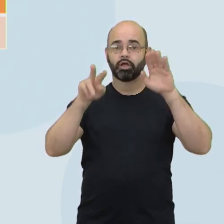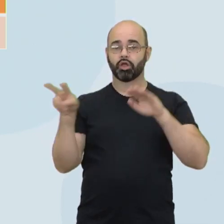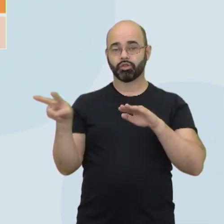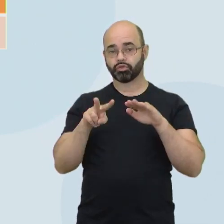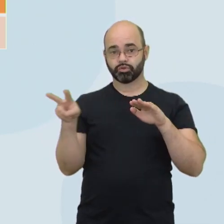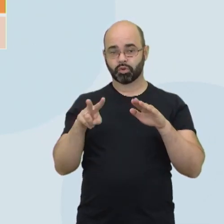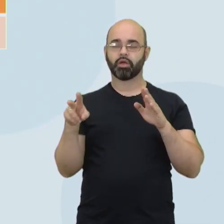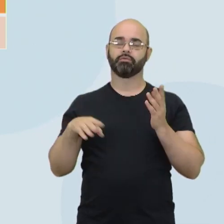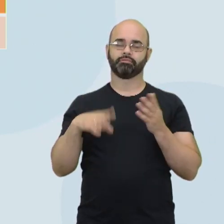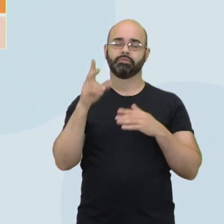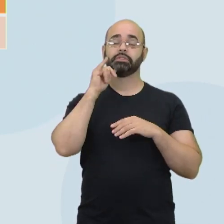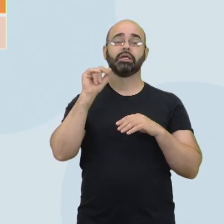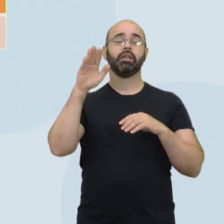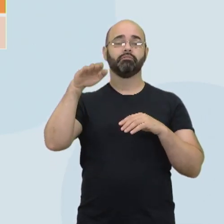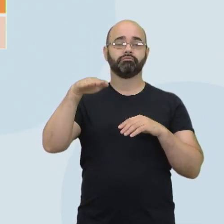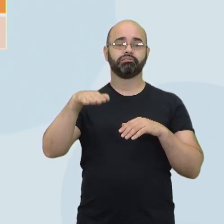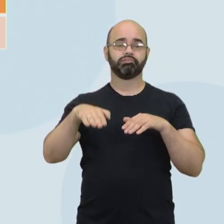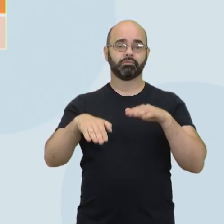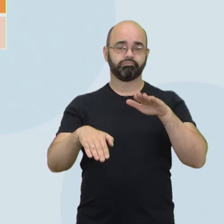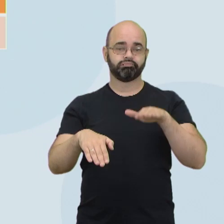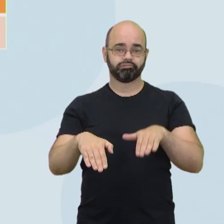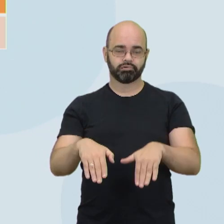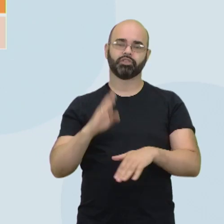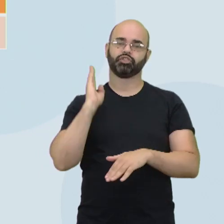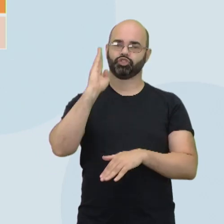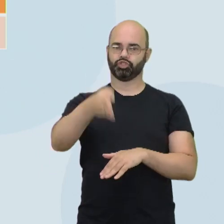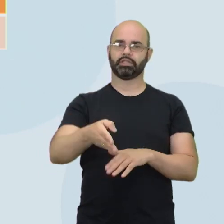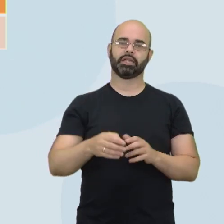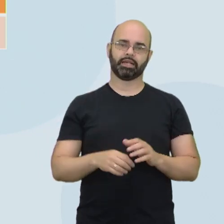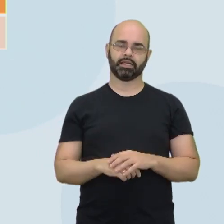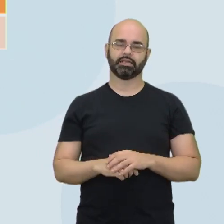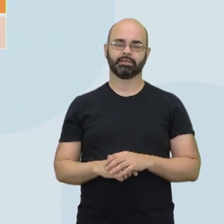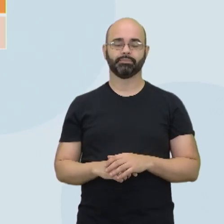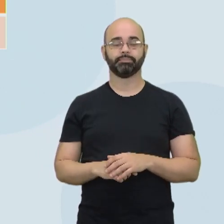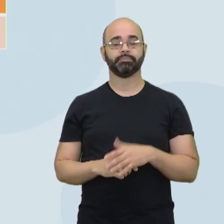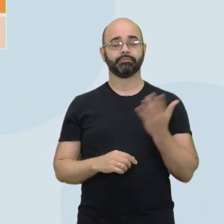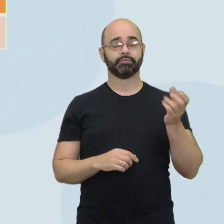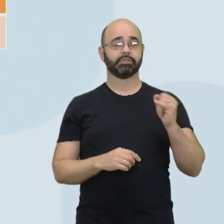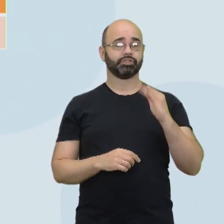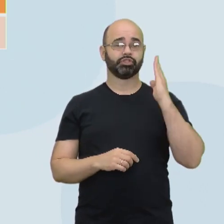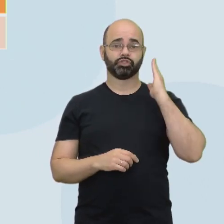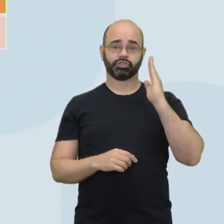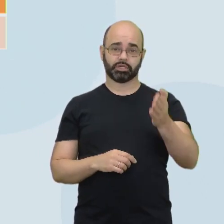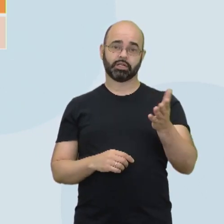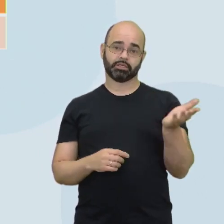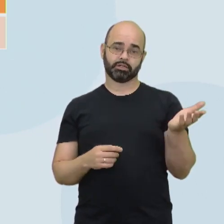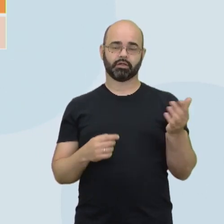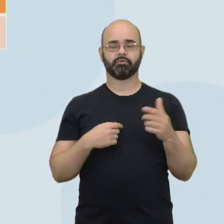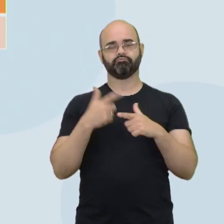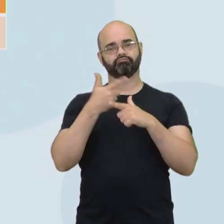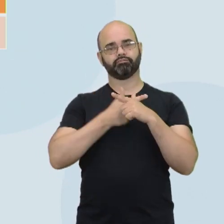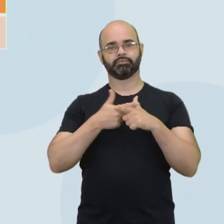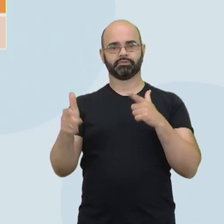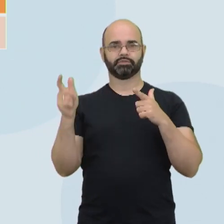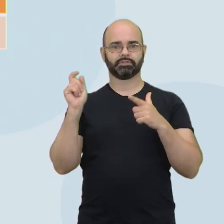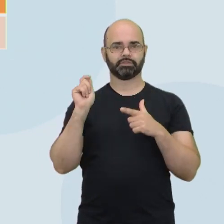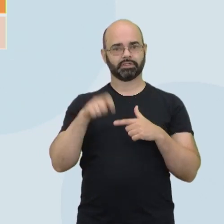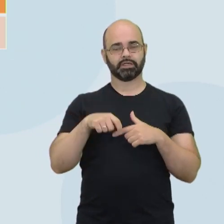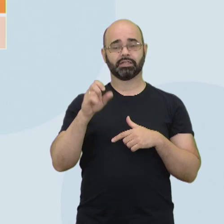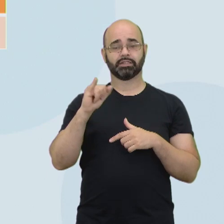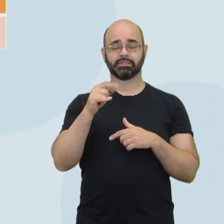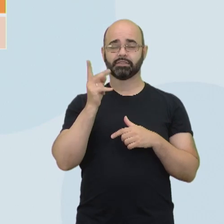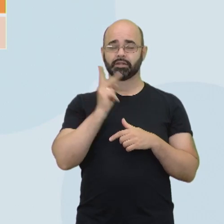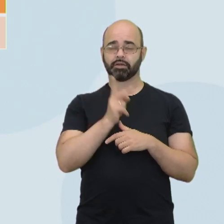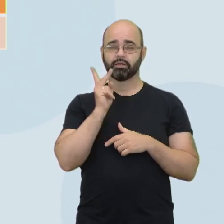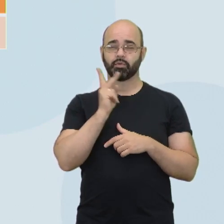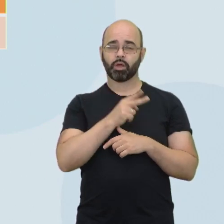fosse redução também era direta. Sim. Então, já que elas podem ser diretas, eu vou dividir uma pela outra. Se der sempre igual,